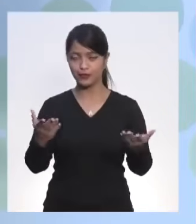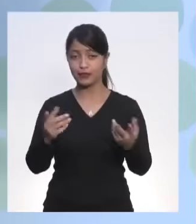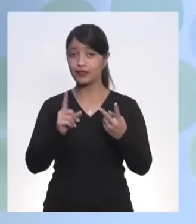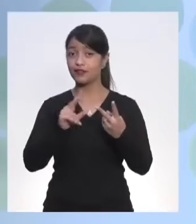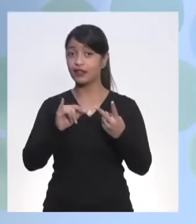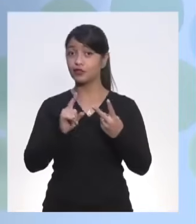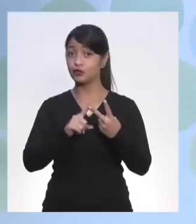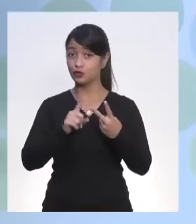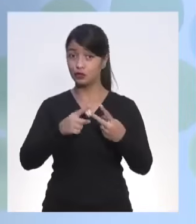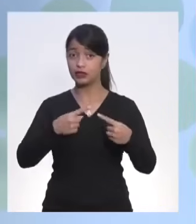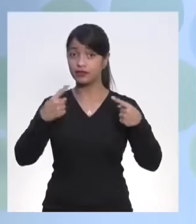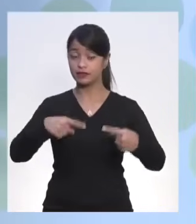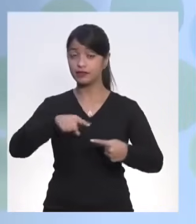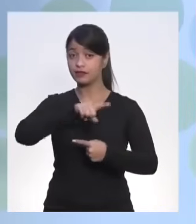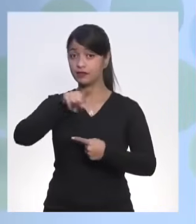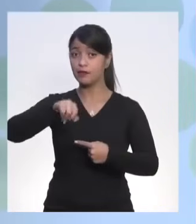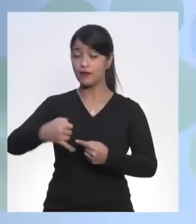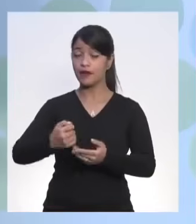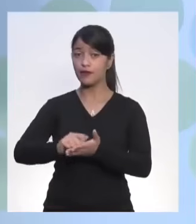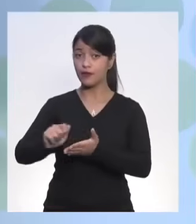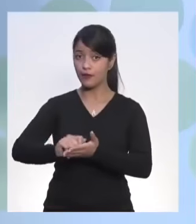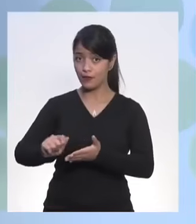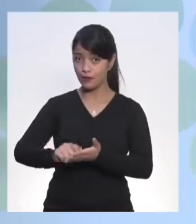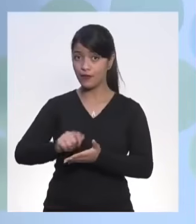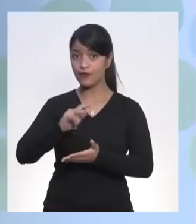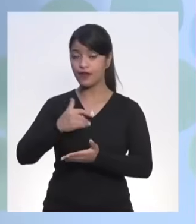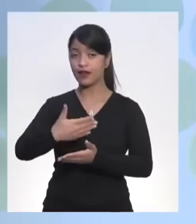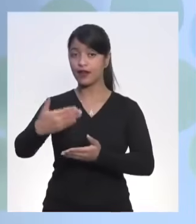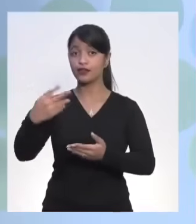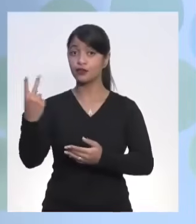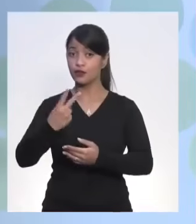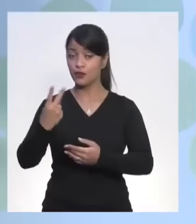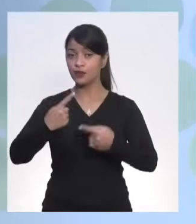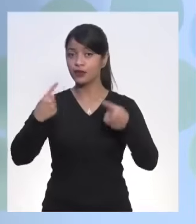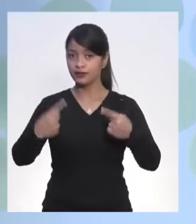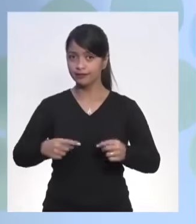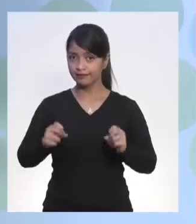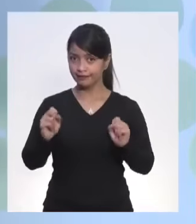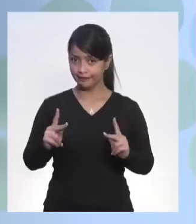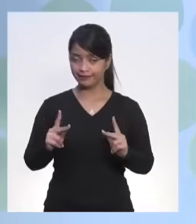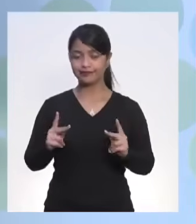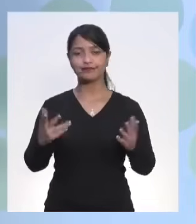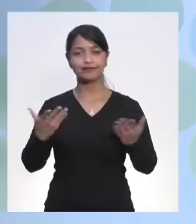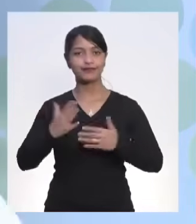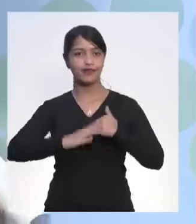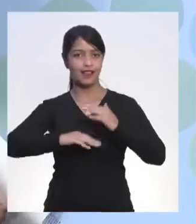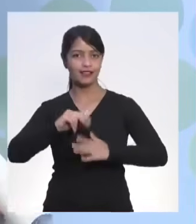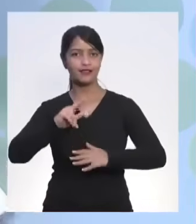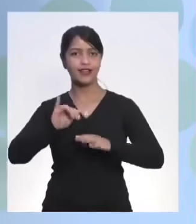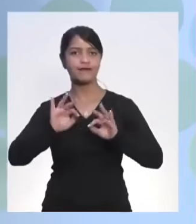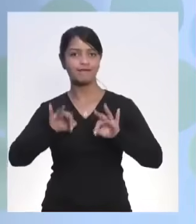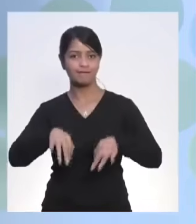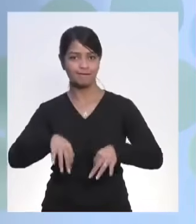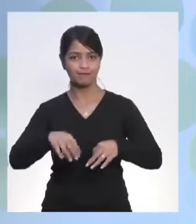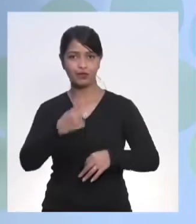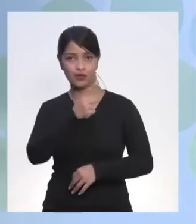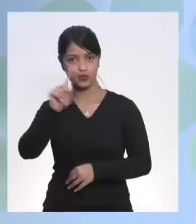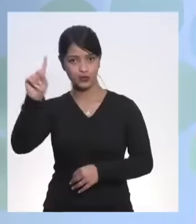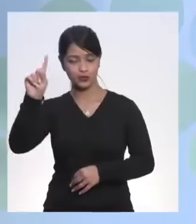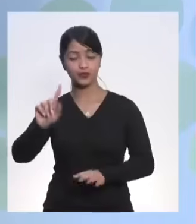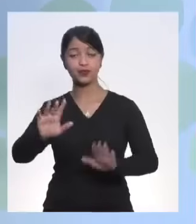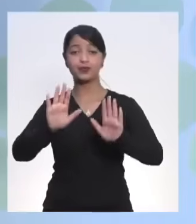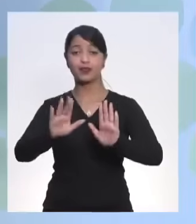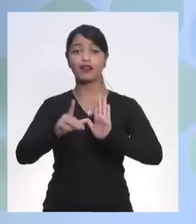desafio, tá? Então anotem depois que vai ser o segundo desafio. E vamos encerrar essa habilidade. Só que antes, Ale, como